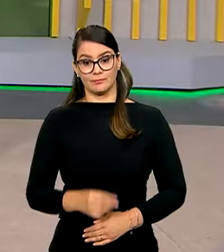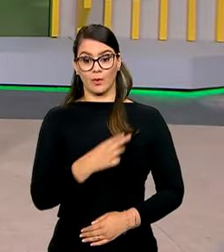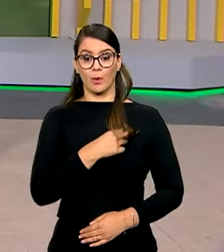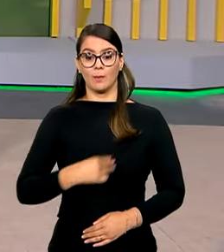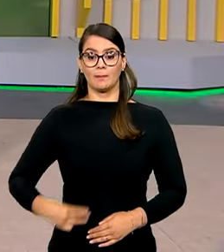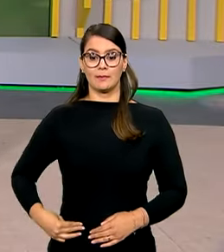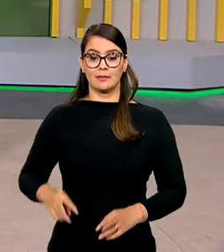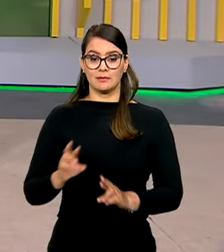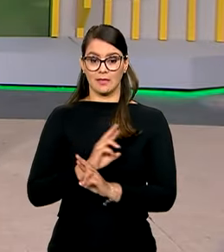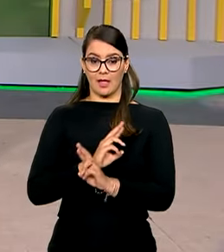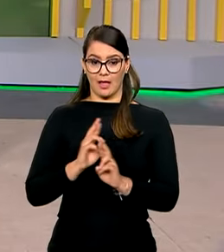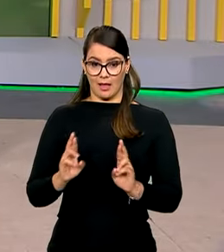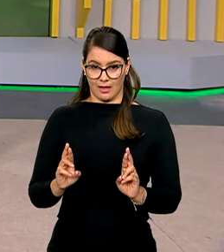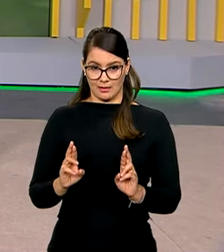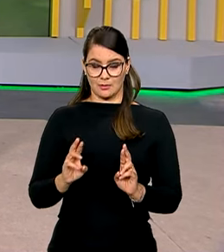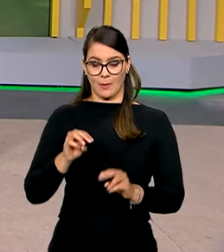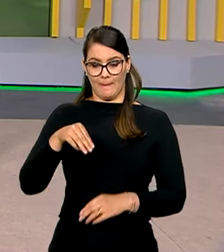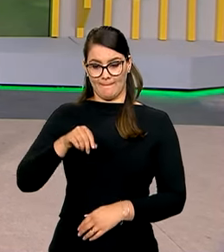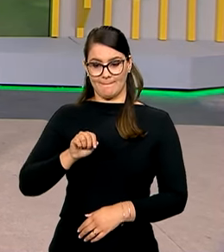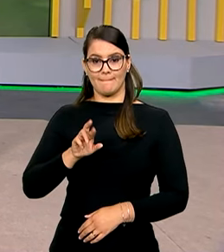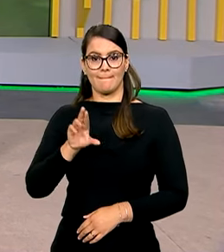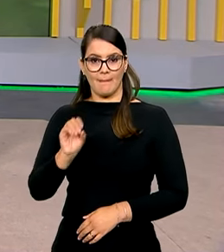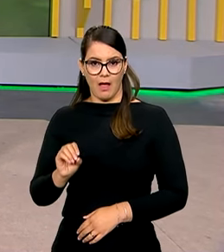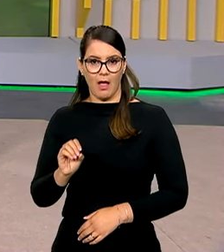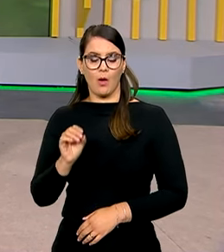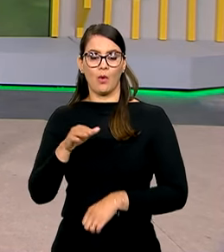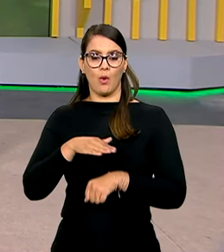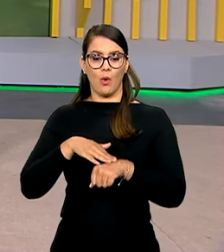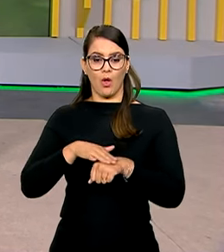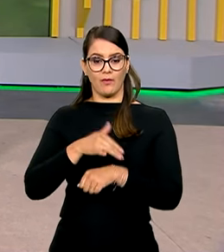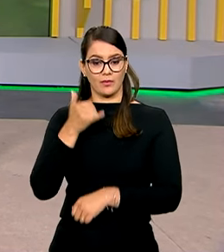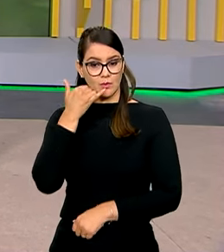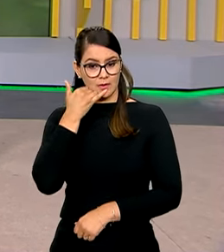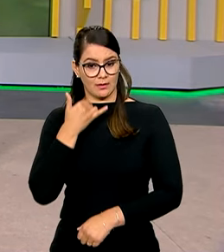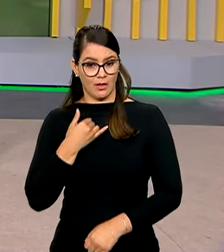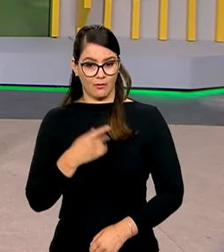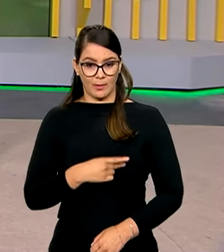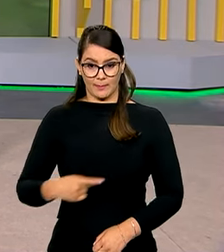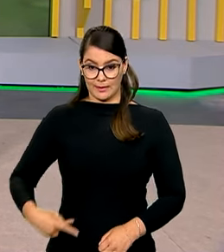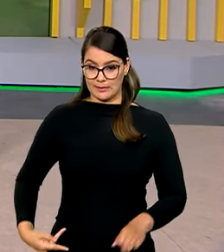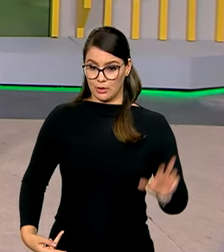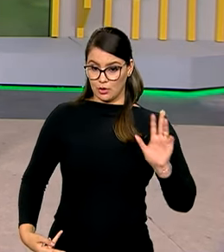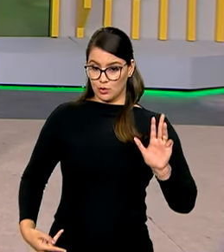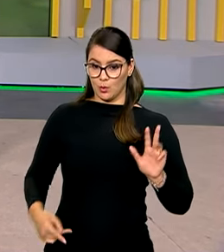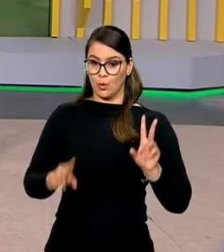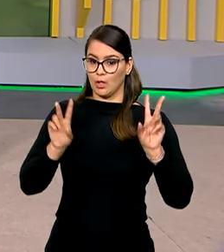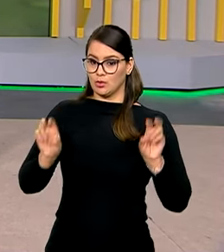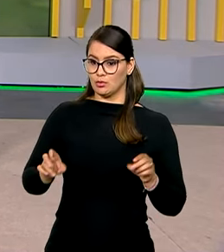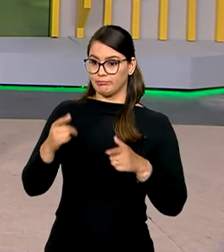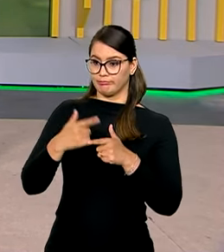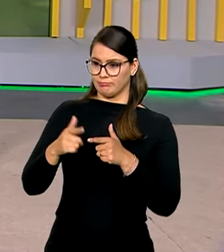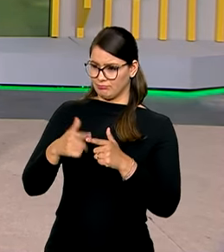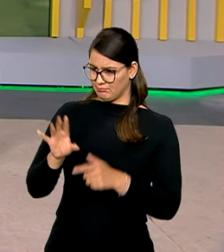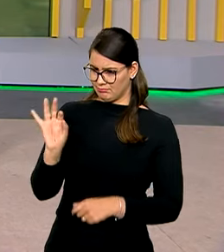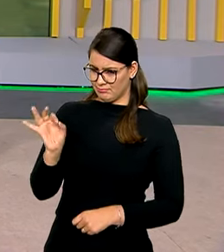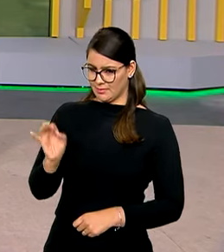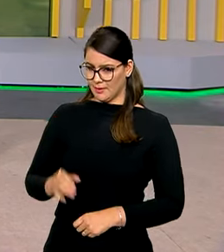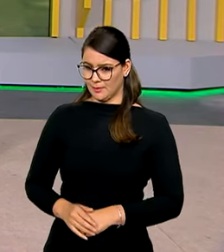das Relações Exteriores, Mauro Vieira, conversou por telefone com o presidente Lula sobre essa situação toda, é isso